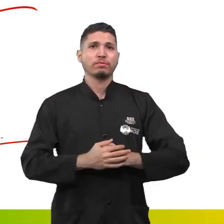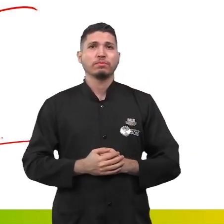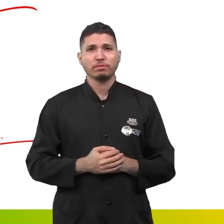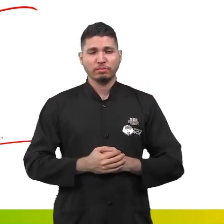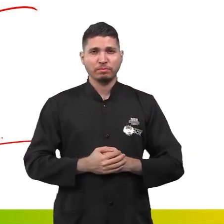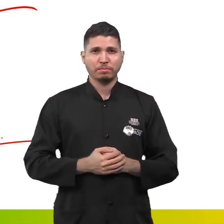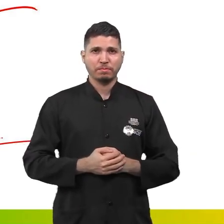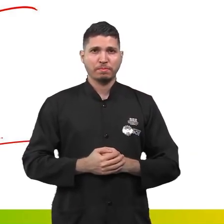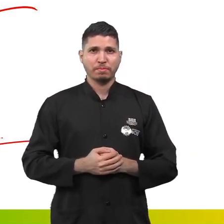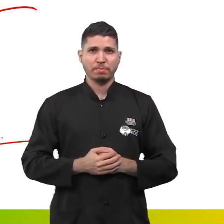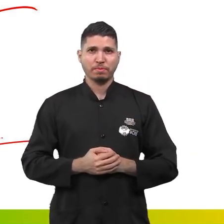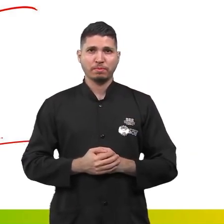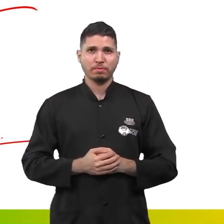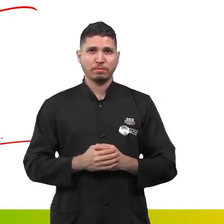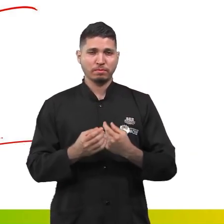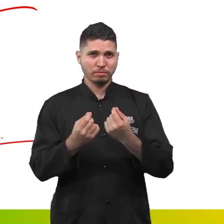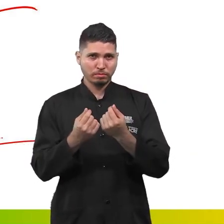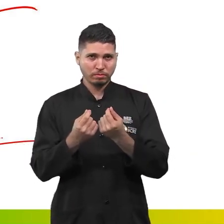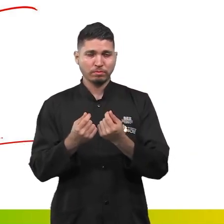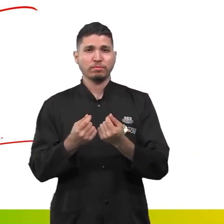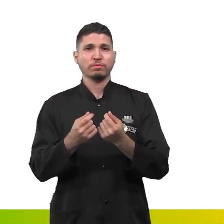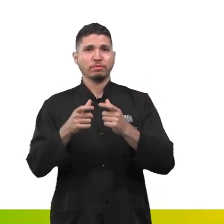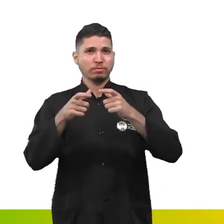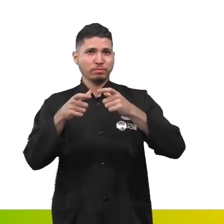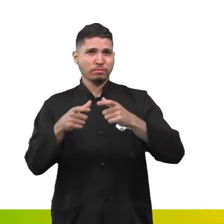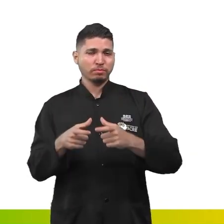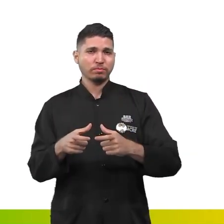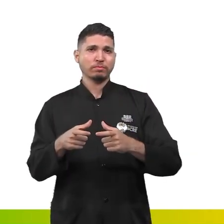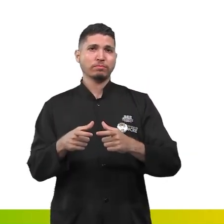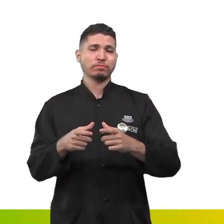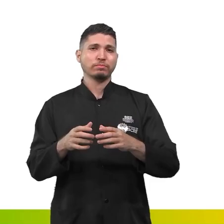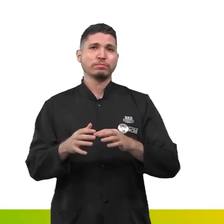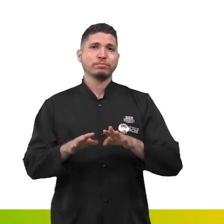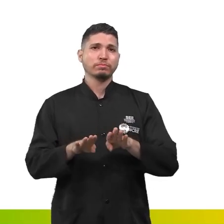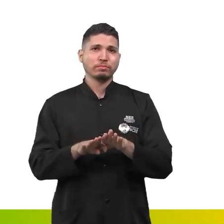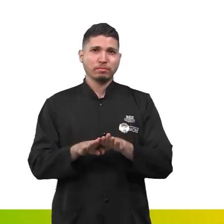impactos graves na economia local.